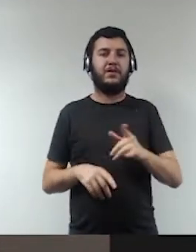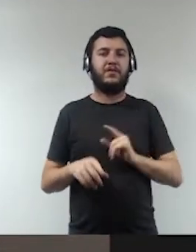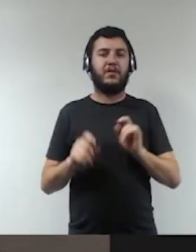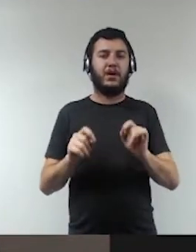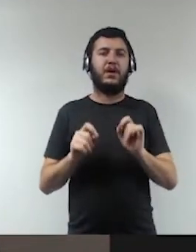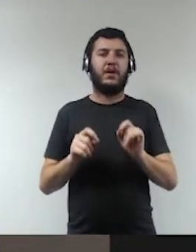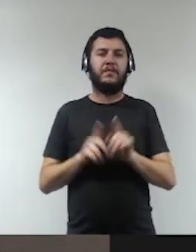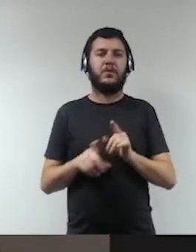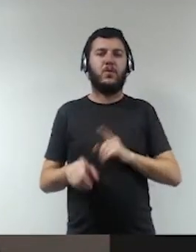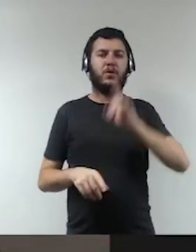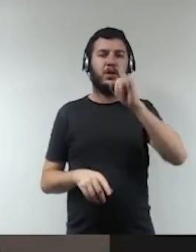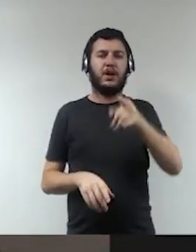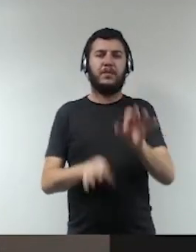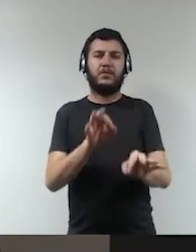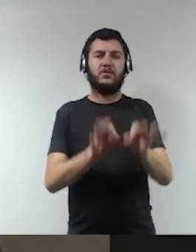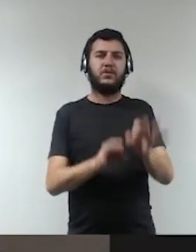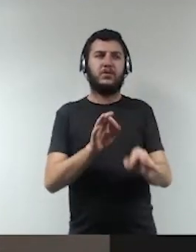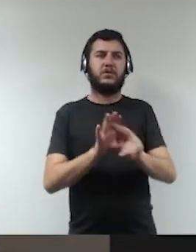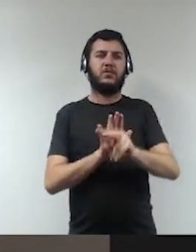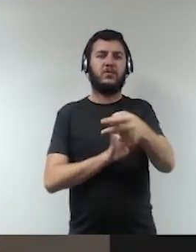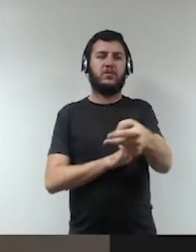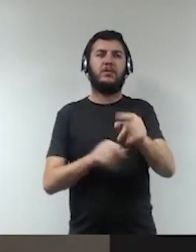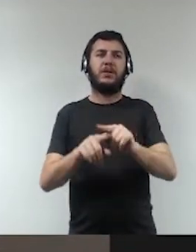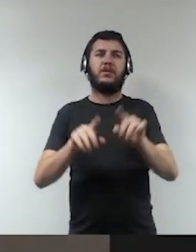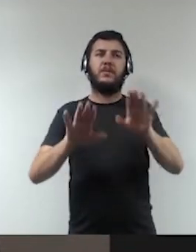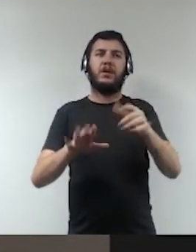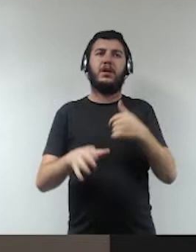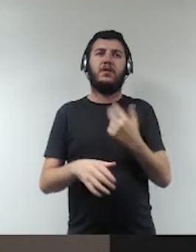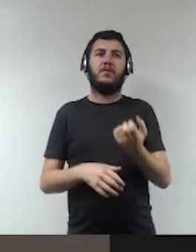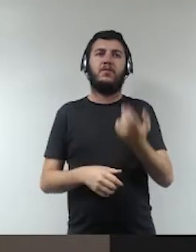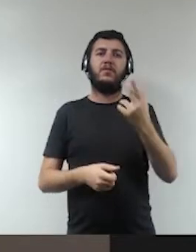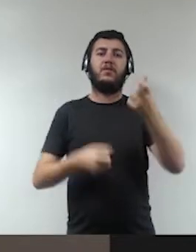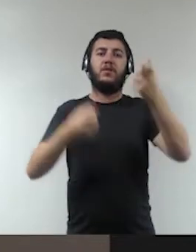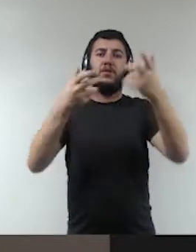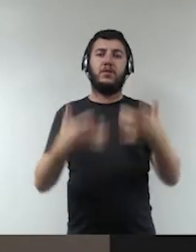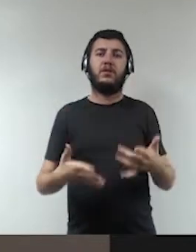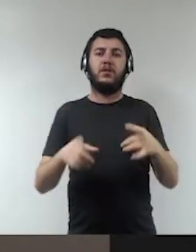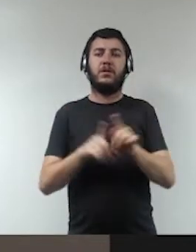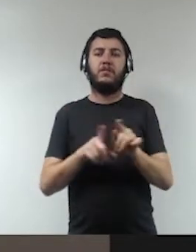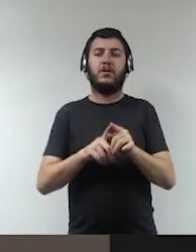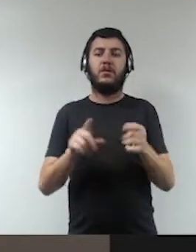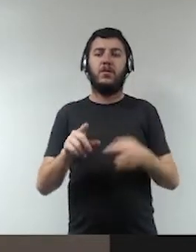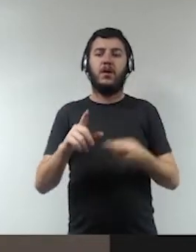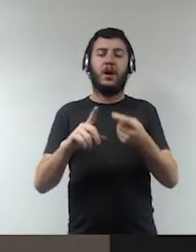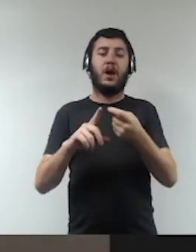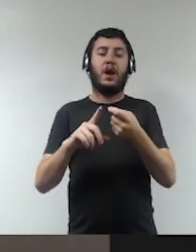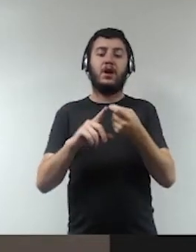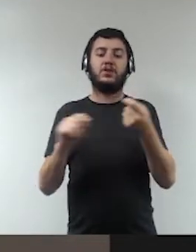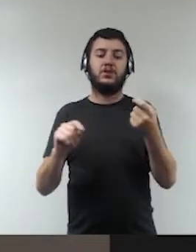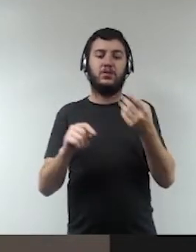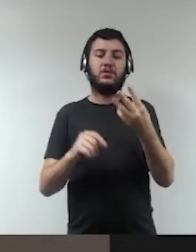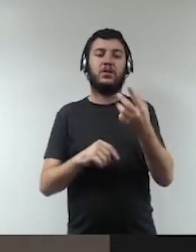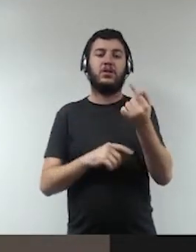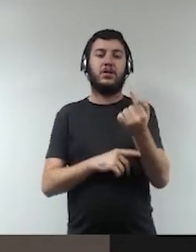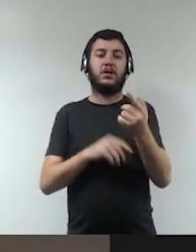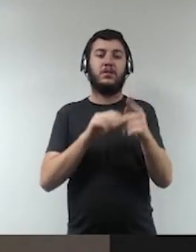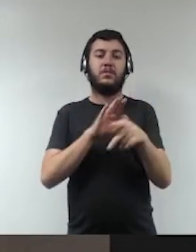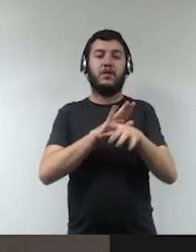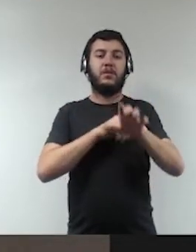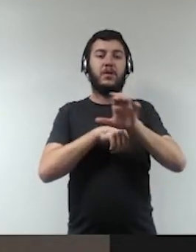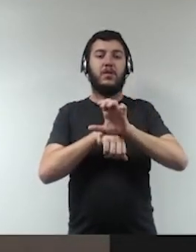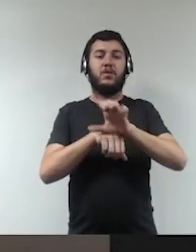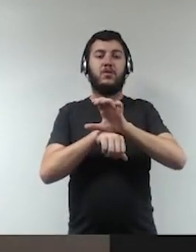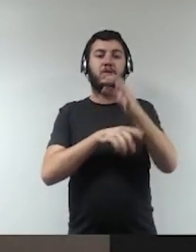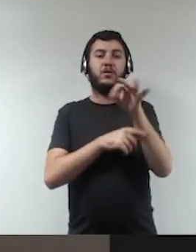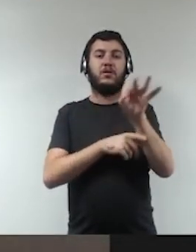consequencialismo, mas eu queria também falar sobre o artigo 37 da Constituição Federal, para fazer um